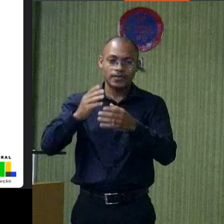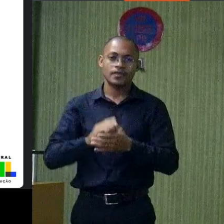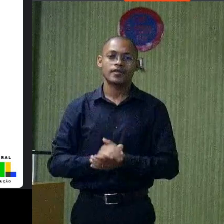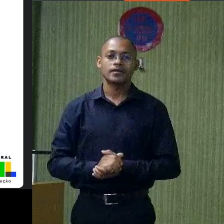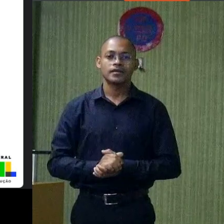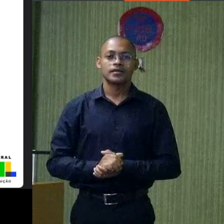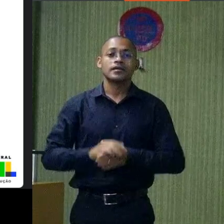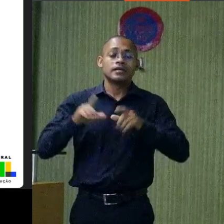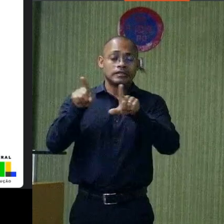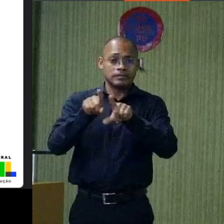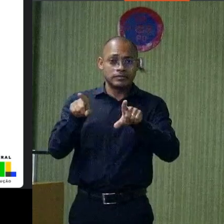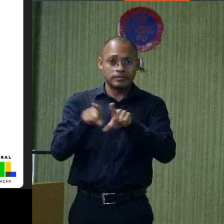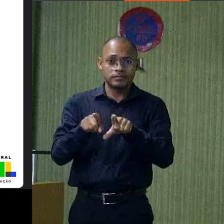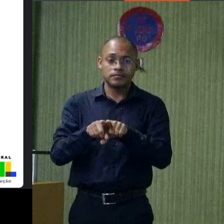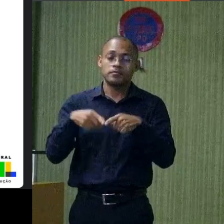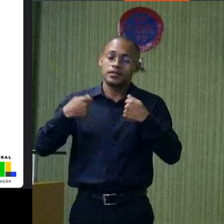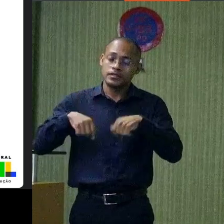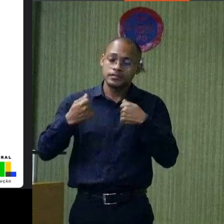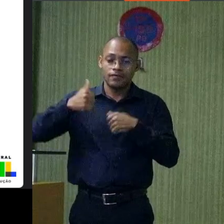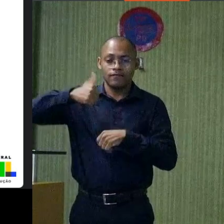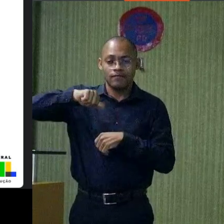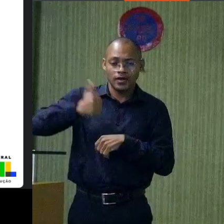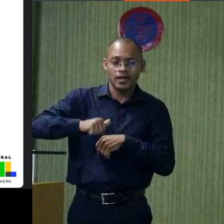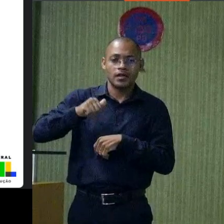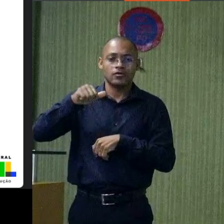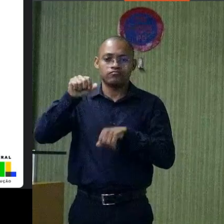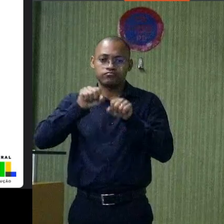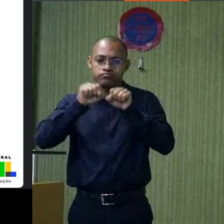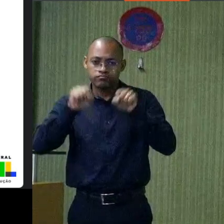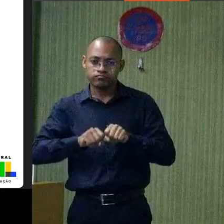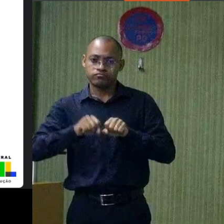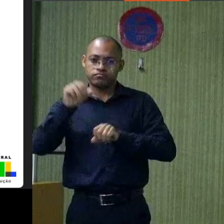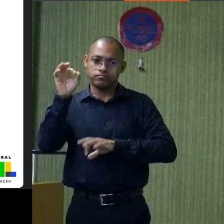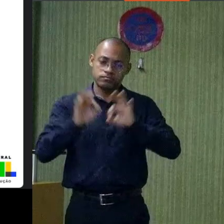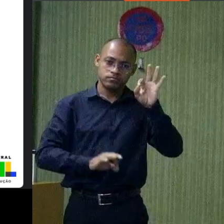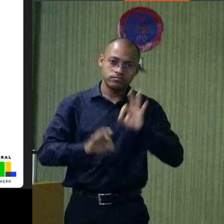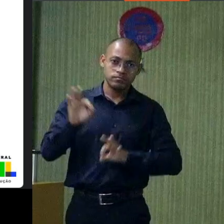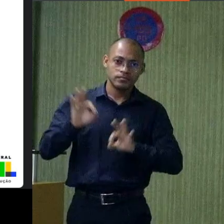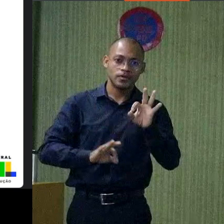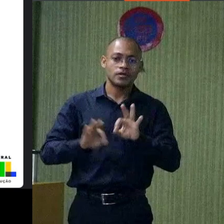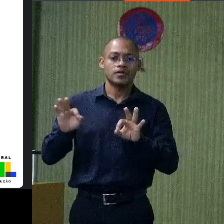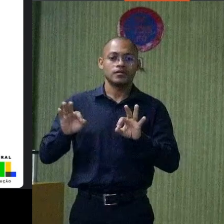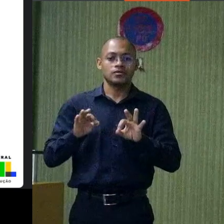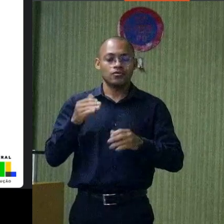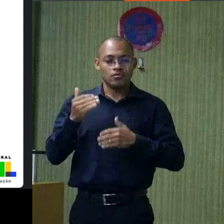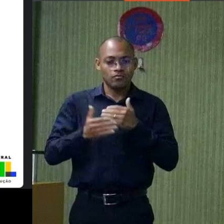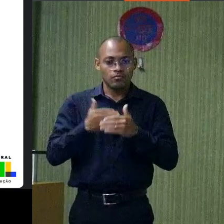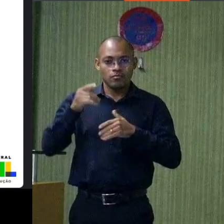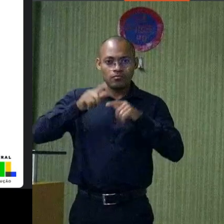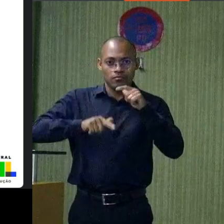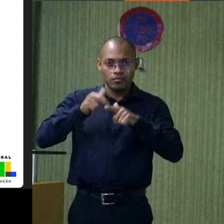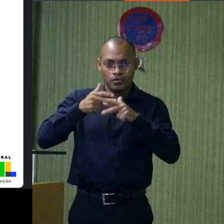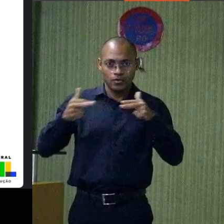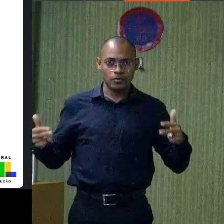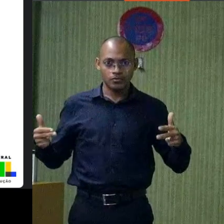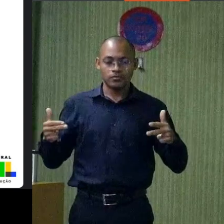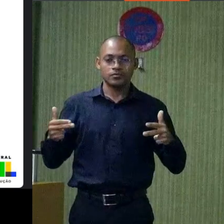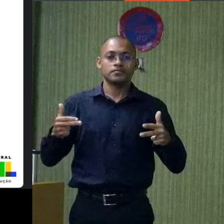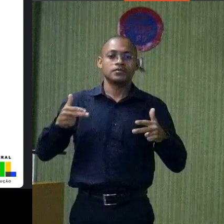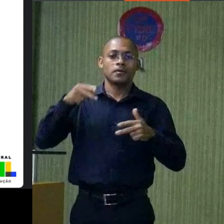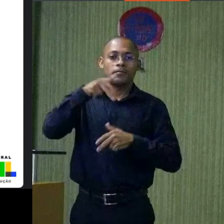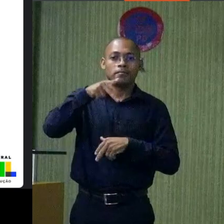avaliação sistemática quanto a implementação os resultados parciais do pne paraas dois anos com